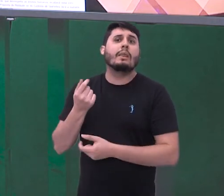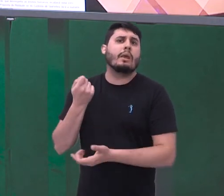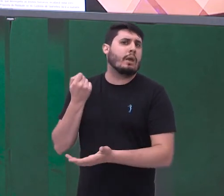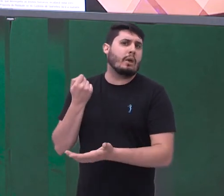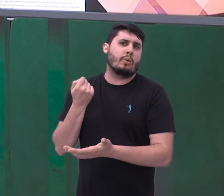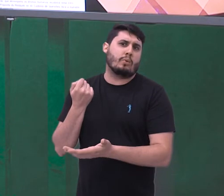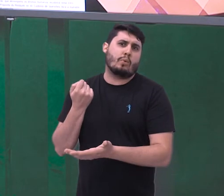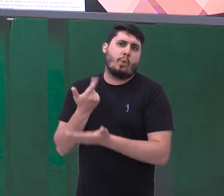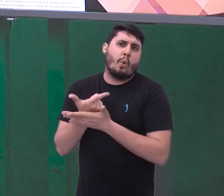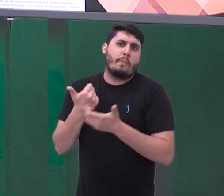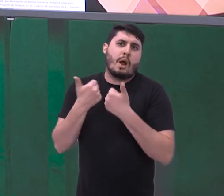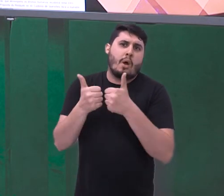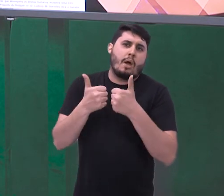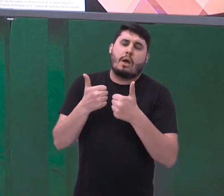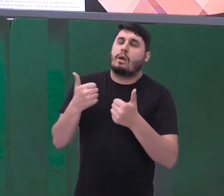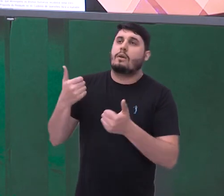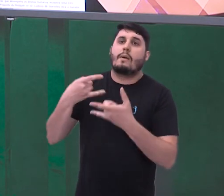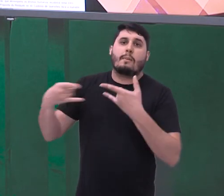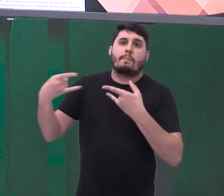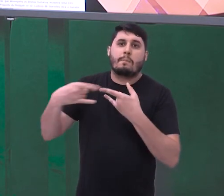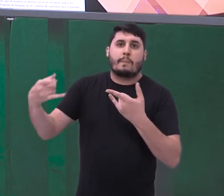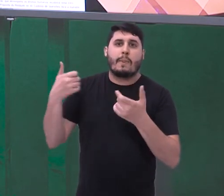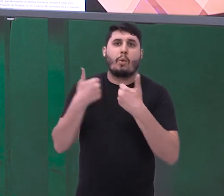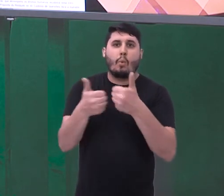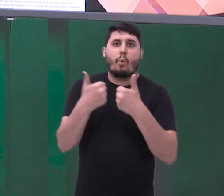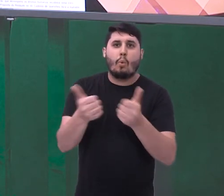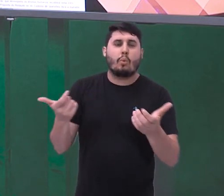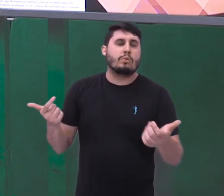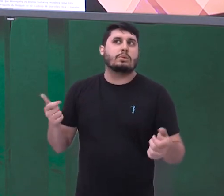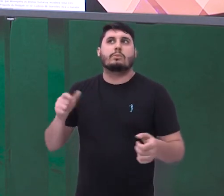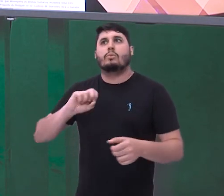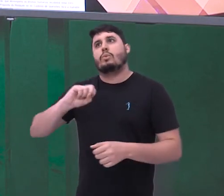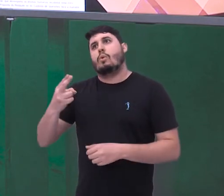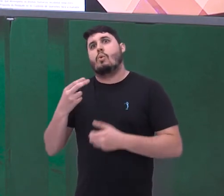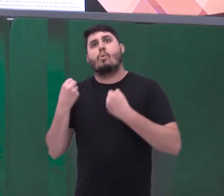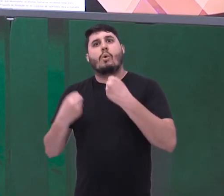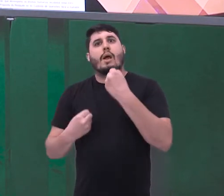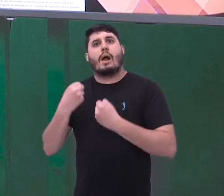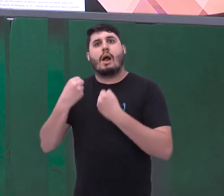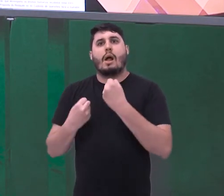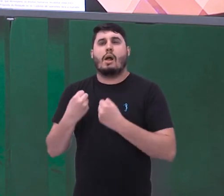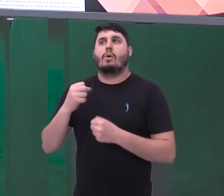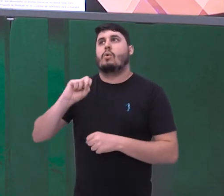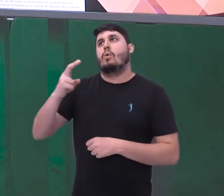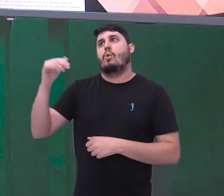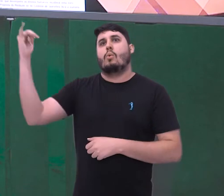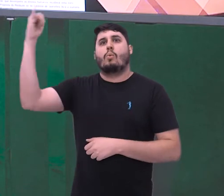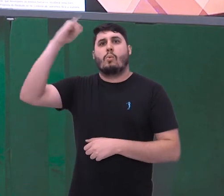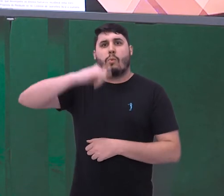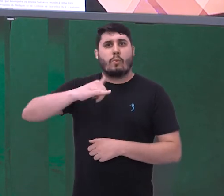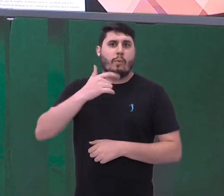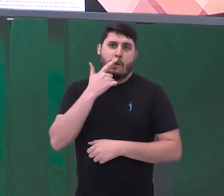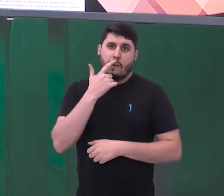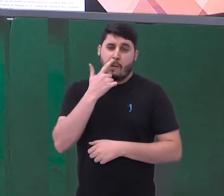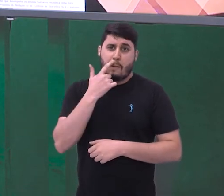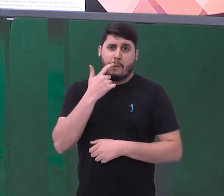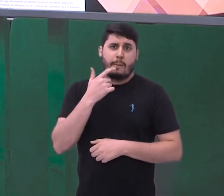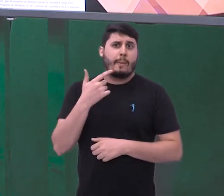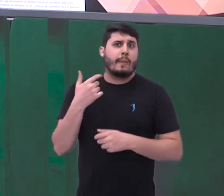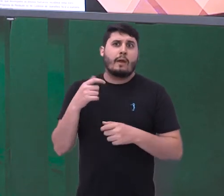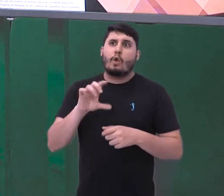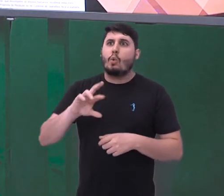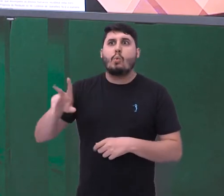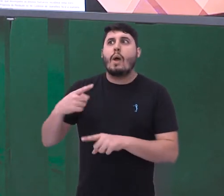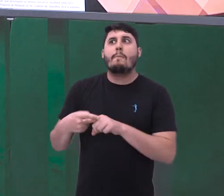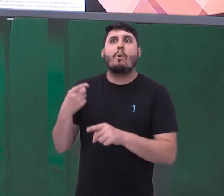venha dizer que todo imigrante é miserável e veio para aqui pedir esmola. E essas coisas que a gente vê, a mídia dá assim